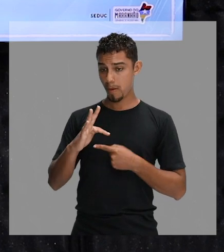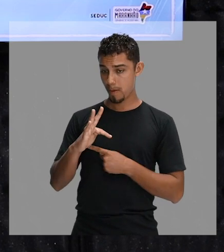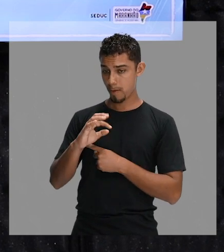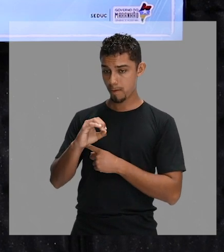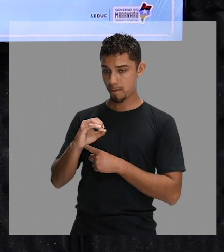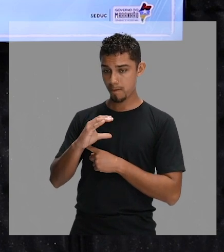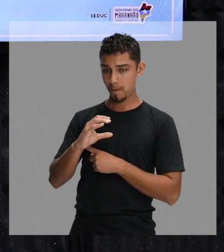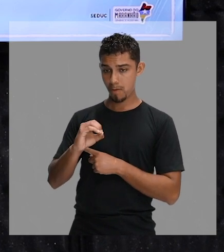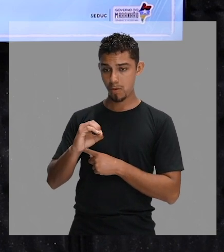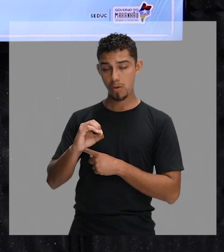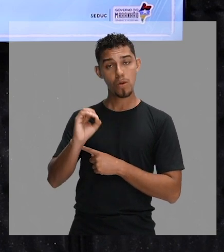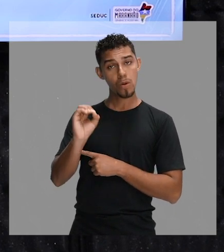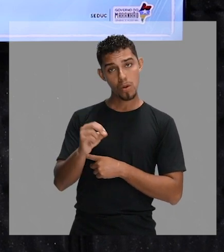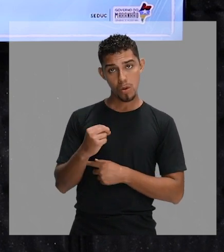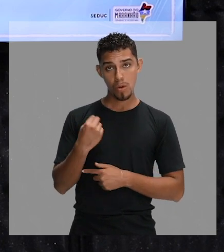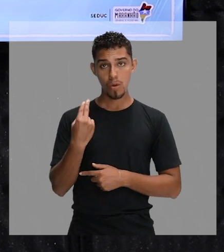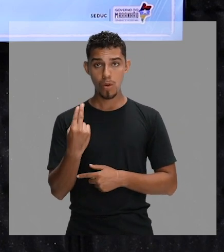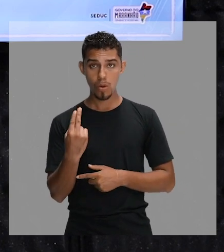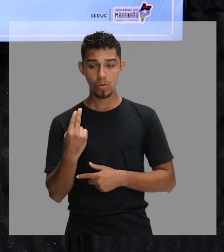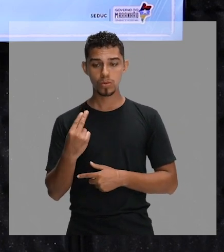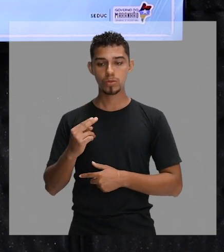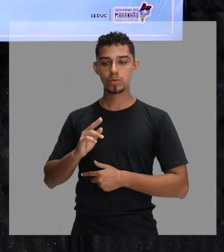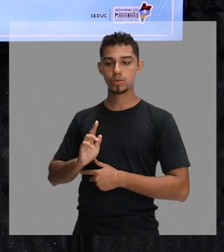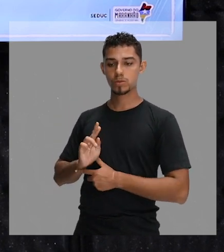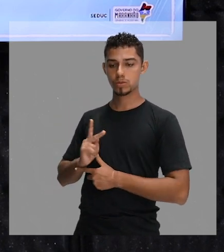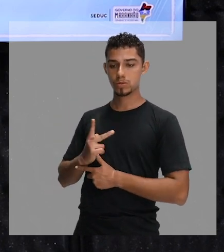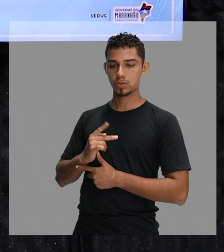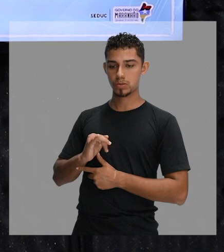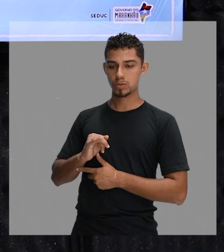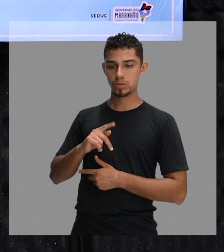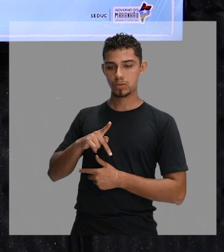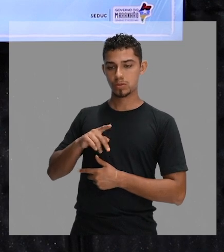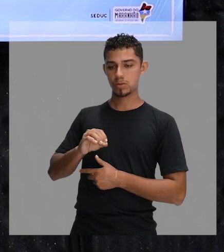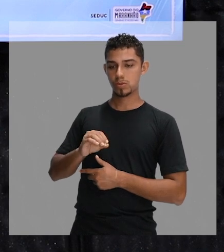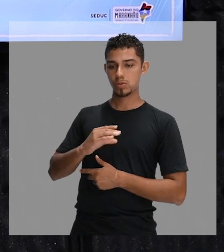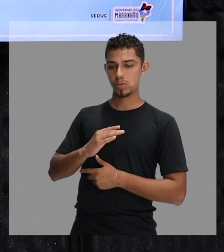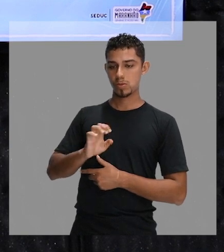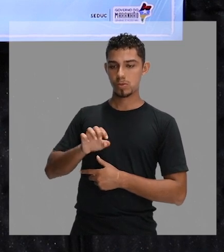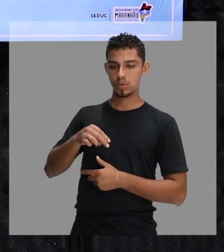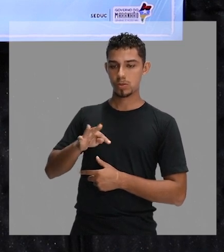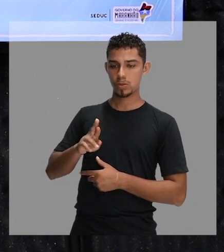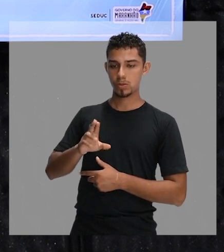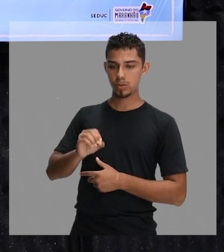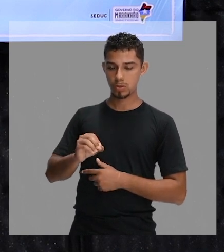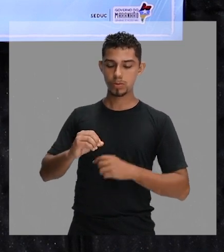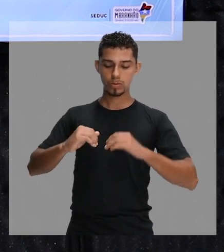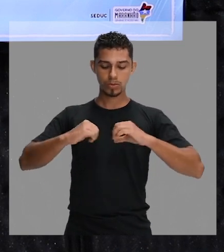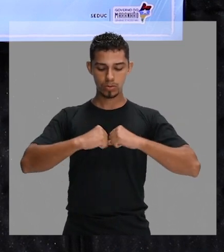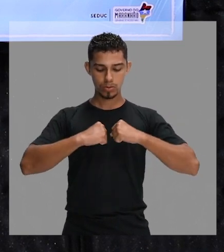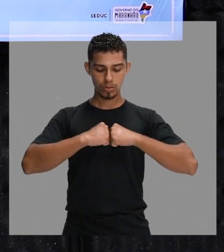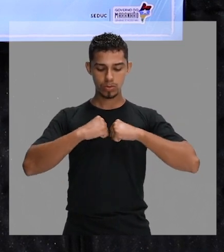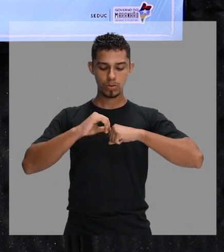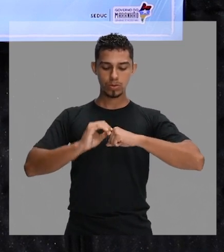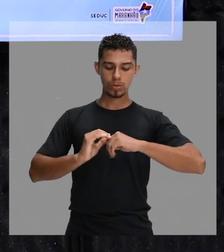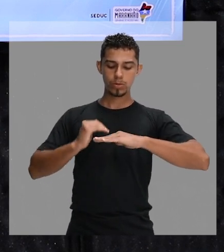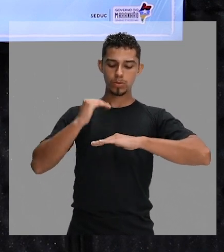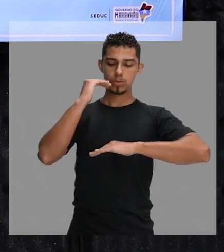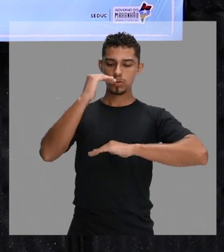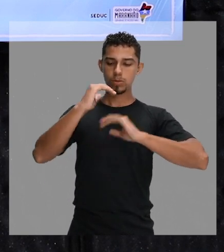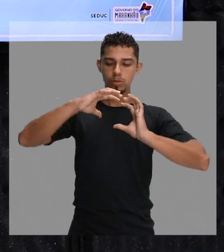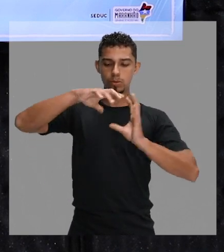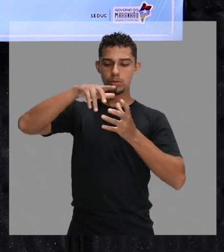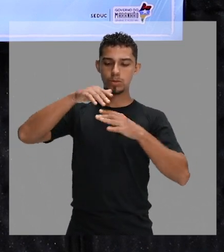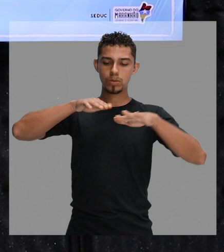ou hipocentro. O ponto logo acima, na superfície terrestre, onde o terremoto se manifesta com maior